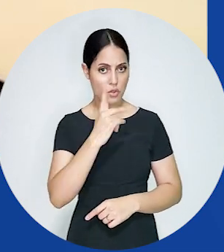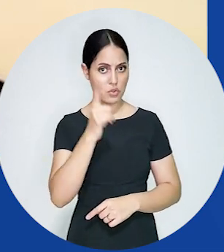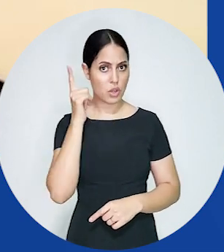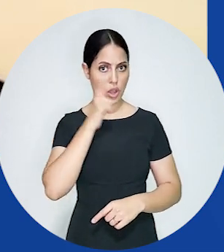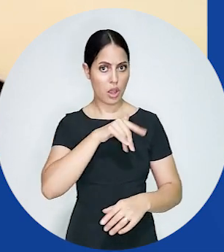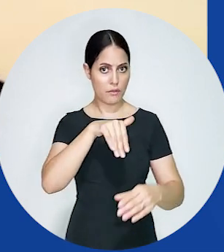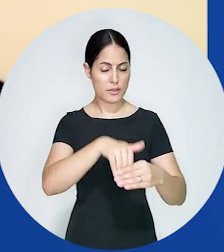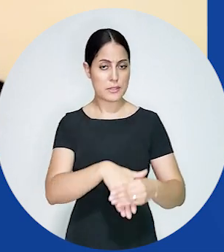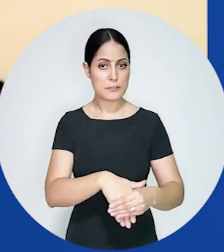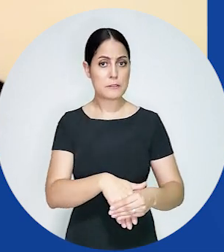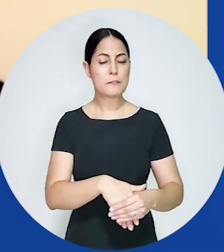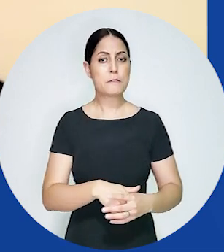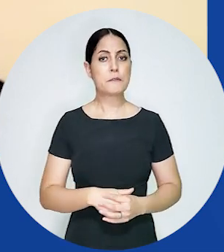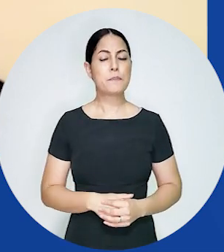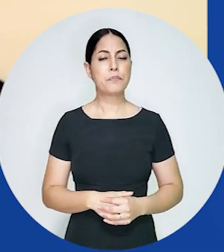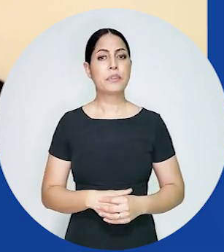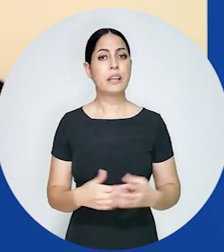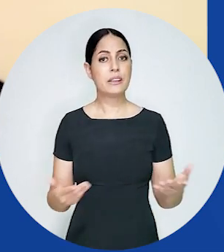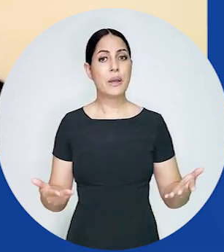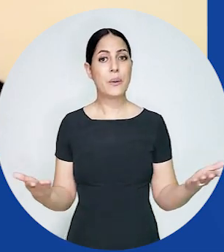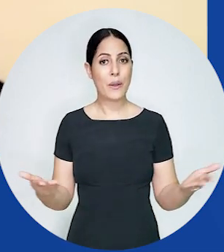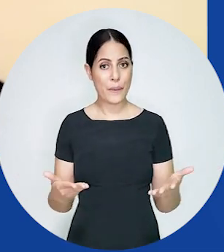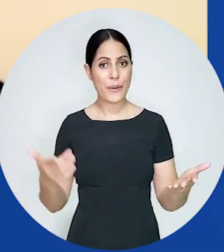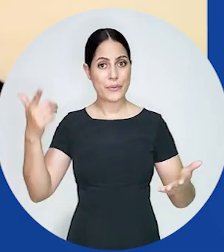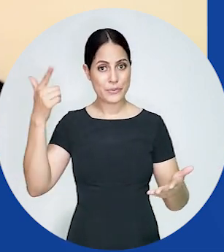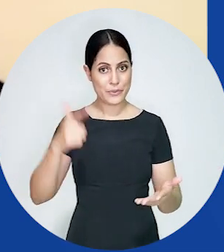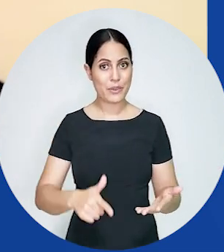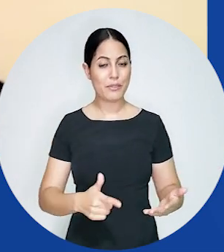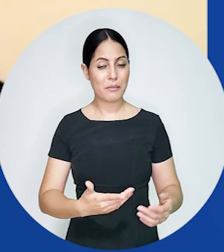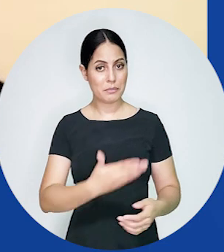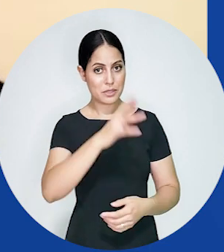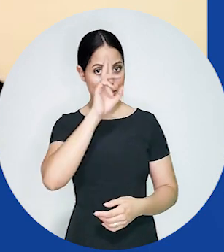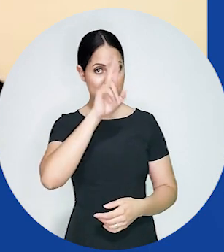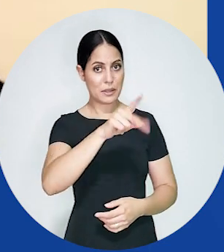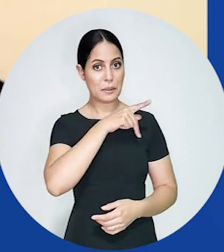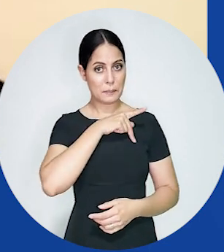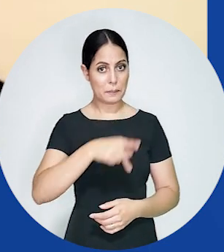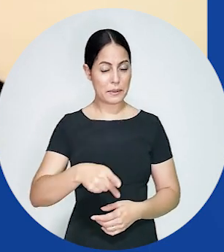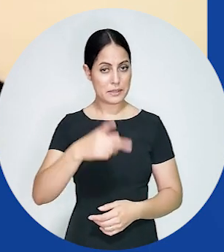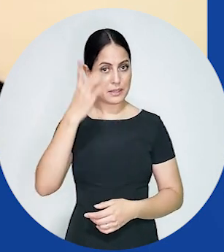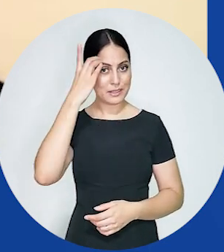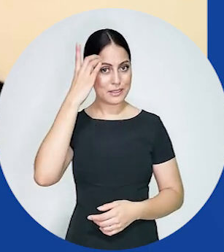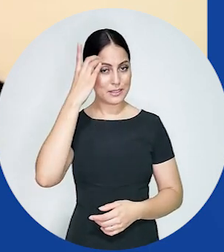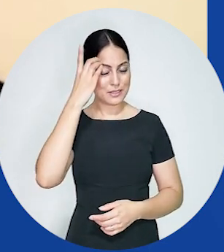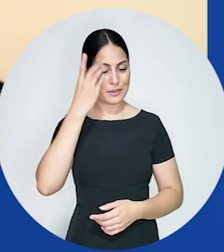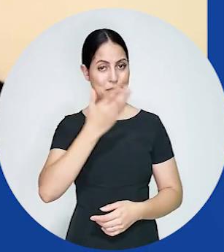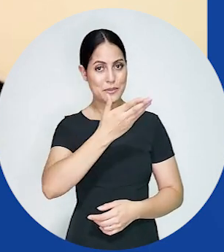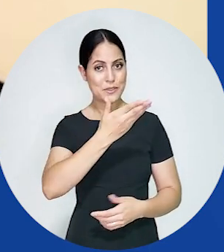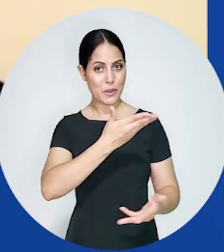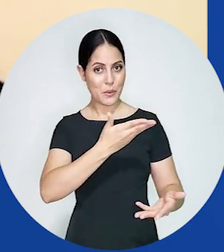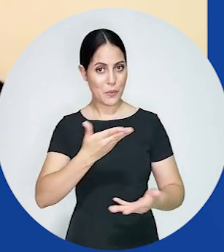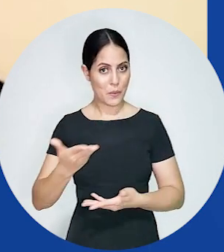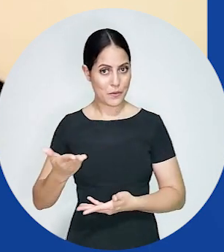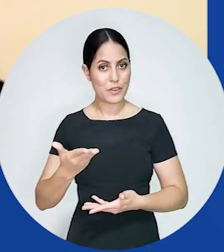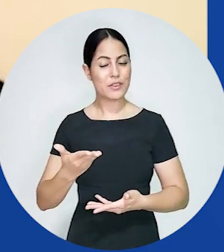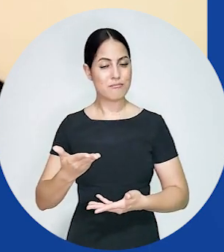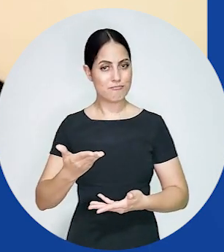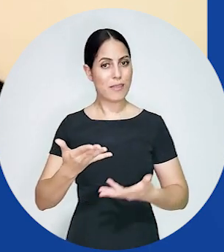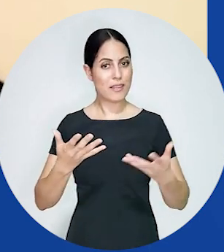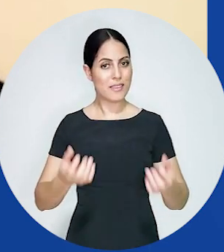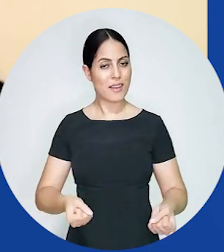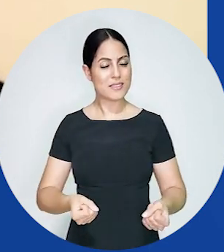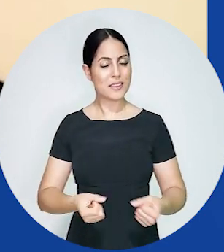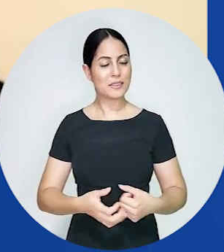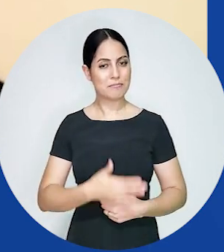do Brasil. E eu não posso terminar essa apresentação, mais uma vez agradecendo a presidenta Dilma Rousseff